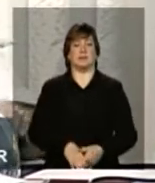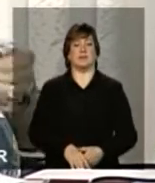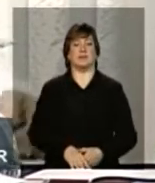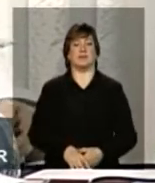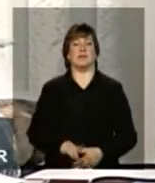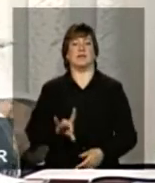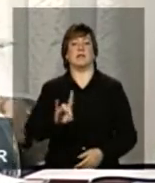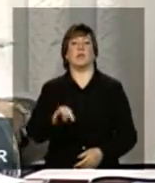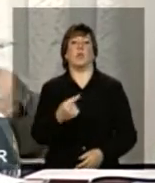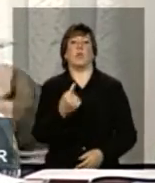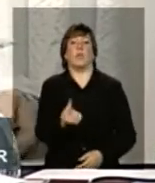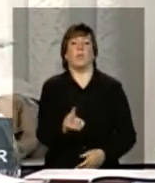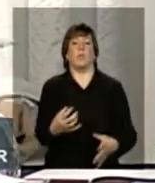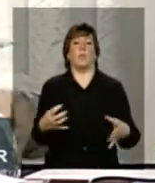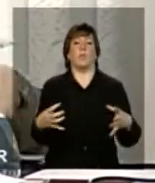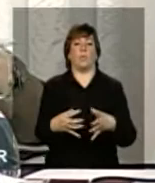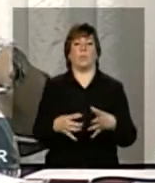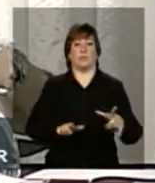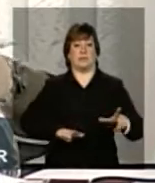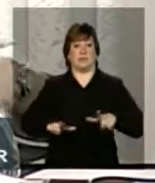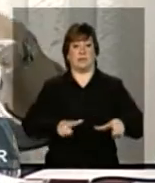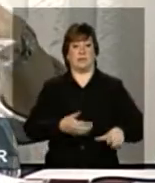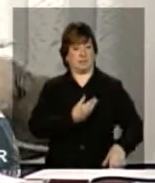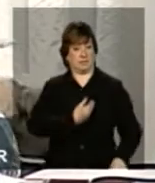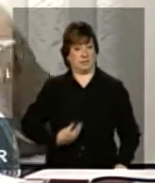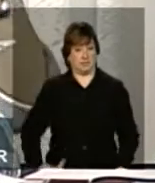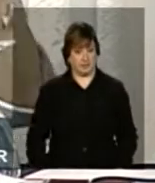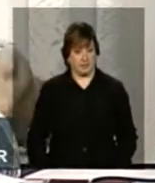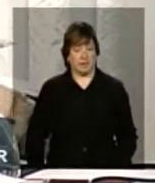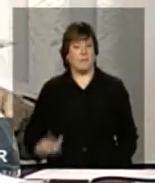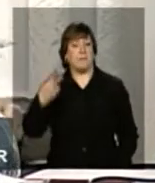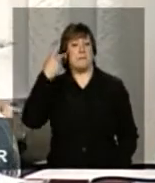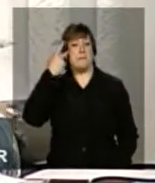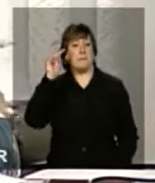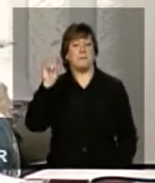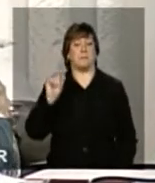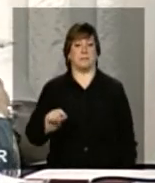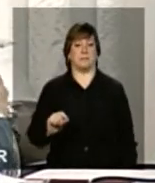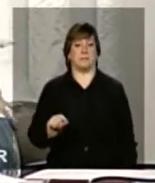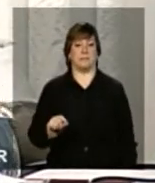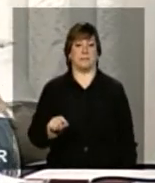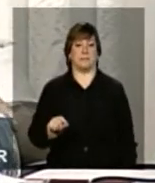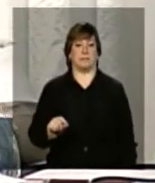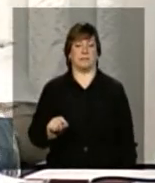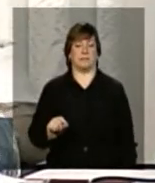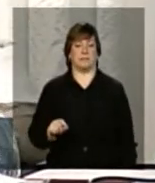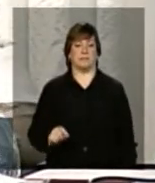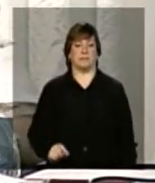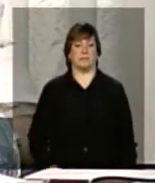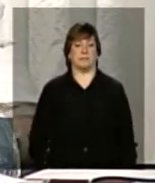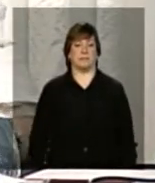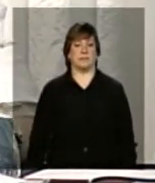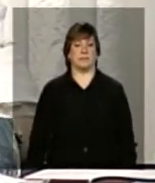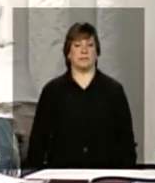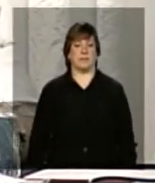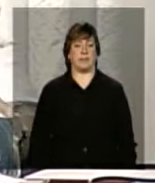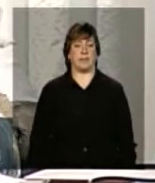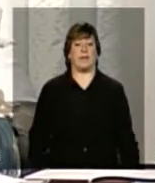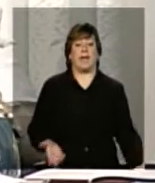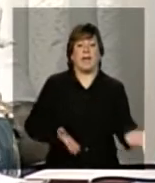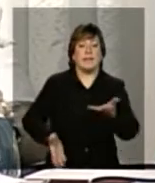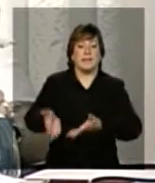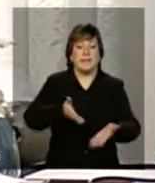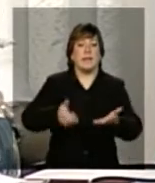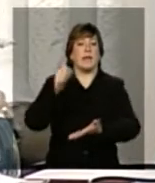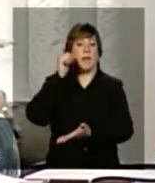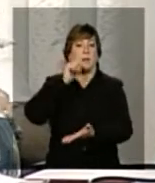equipamento do Estado para para atender as